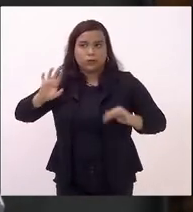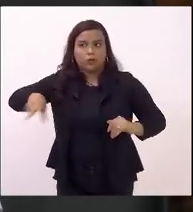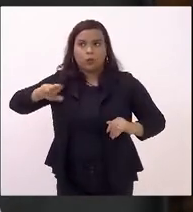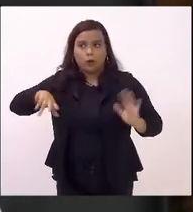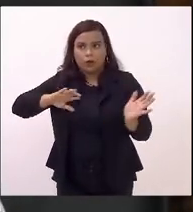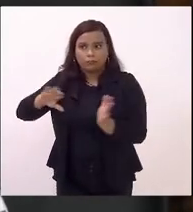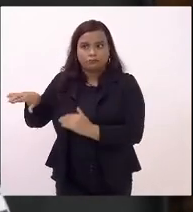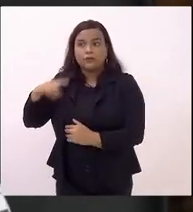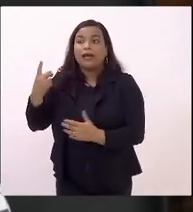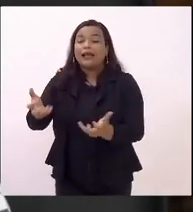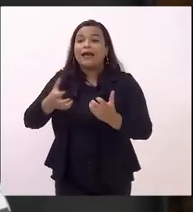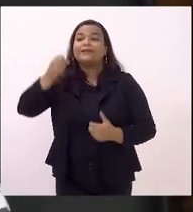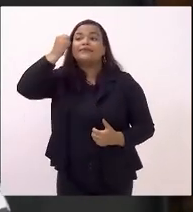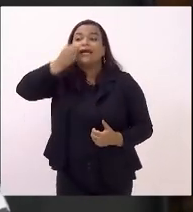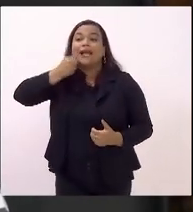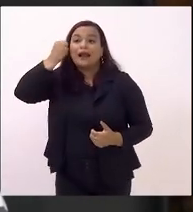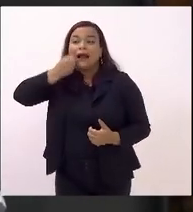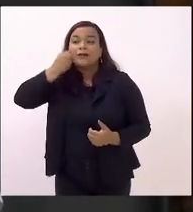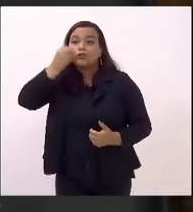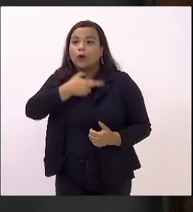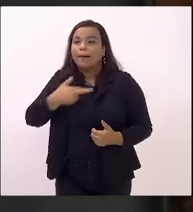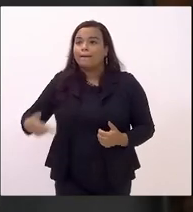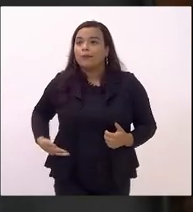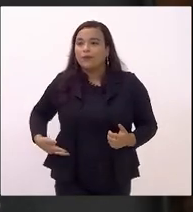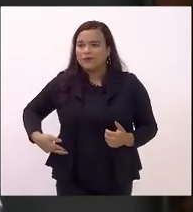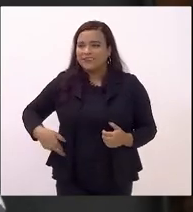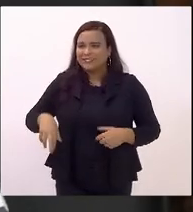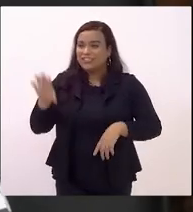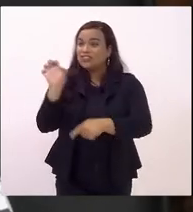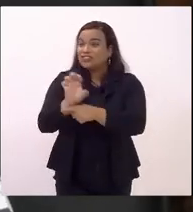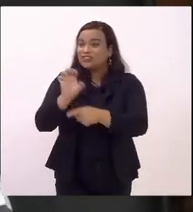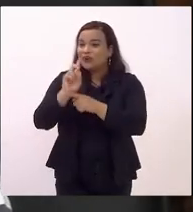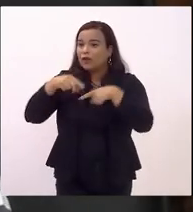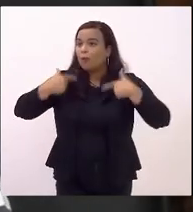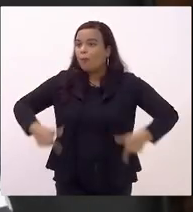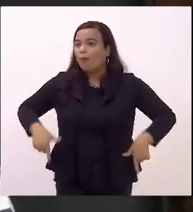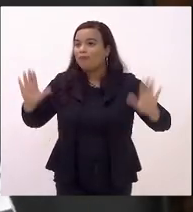ser senador da República, é totalmente diferente. O Estado é laico.